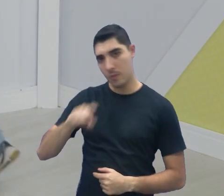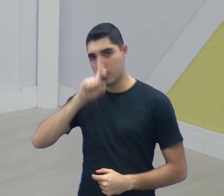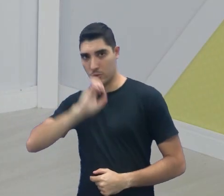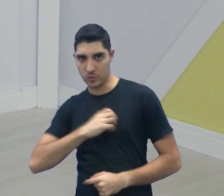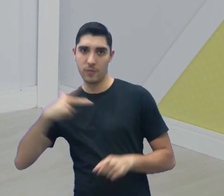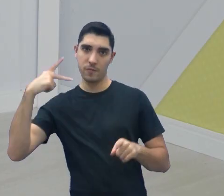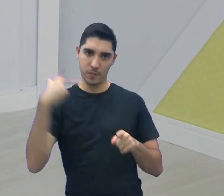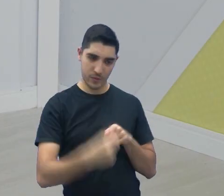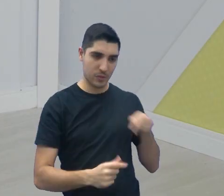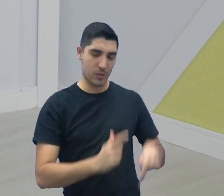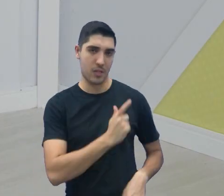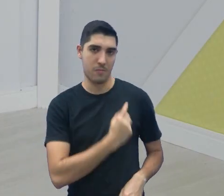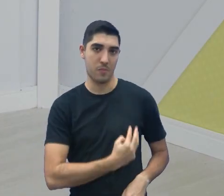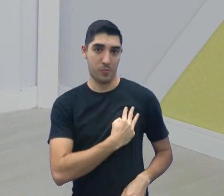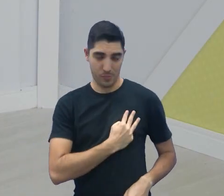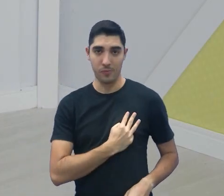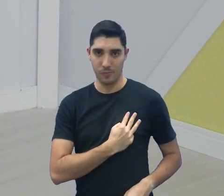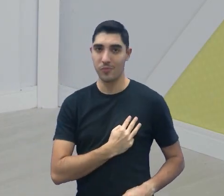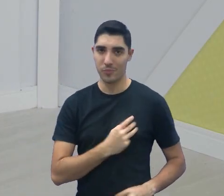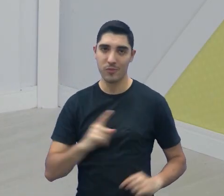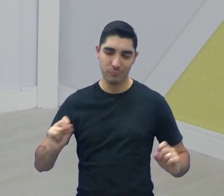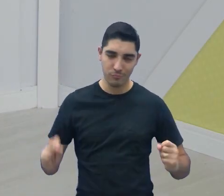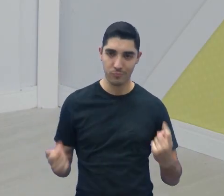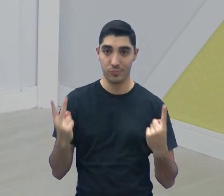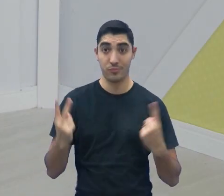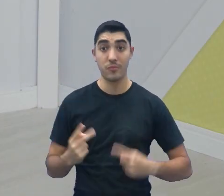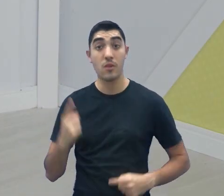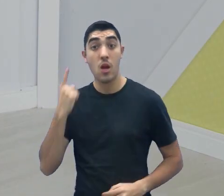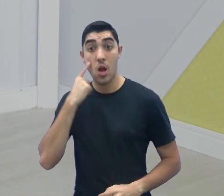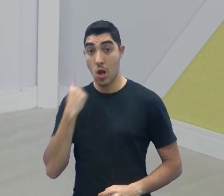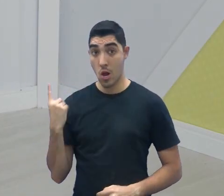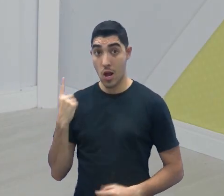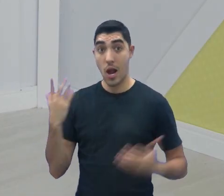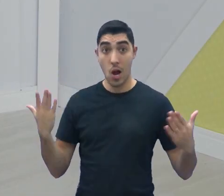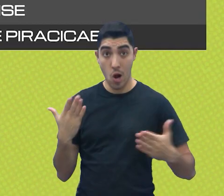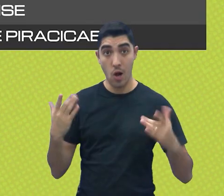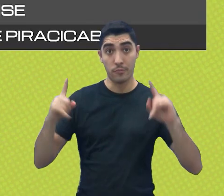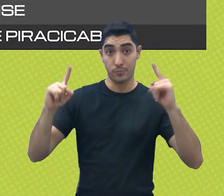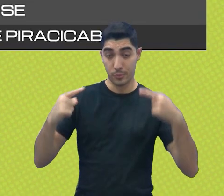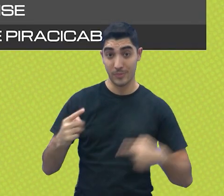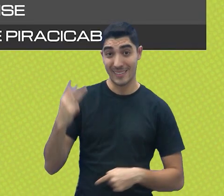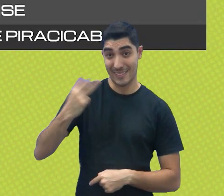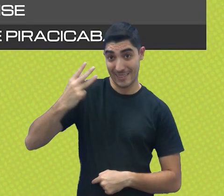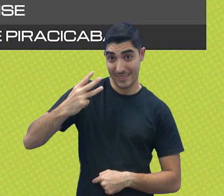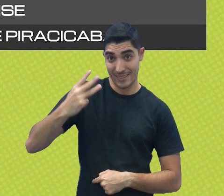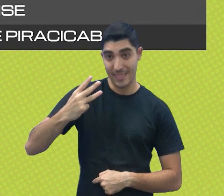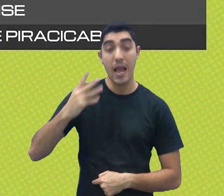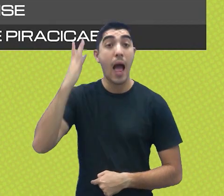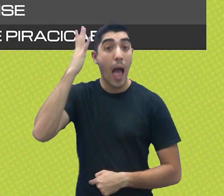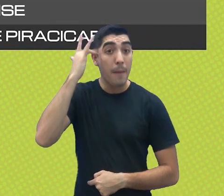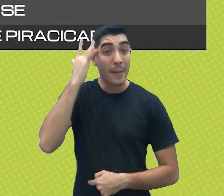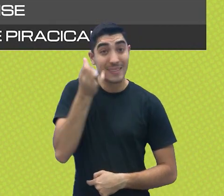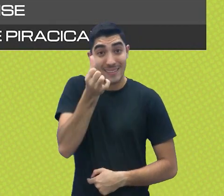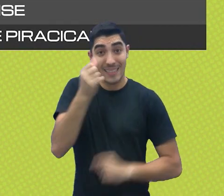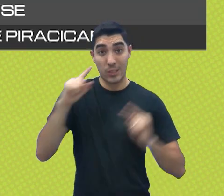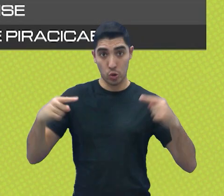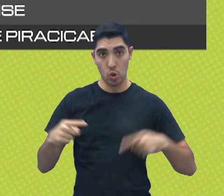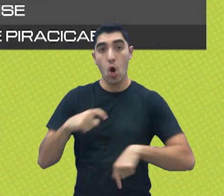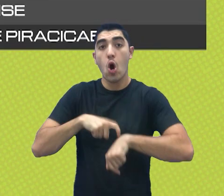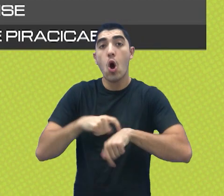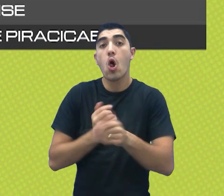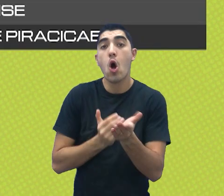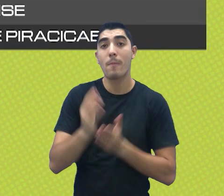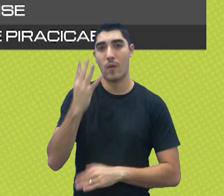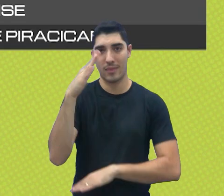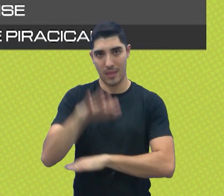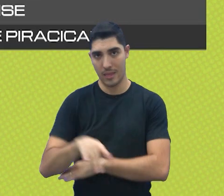Prudente 2-1. Jogos da terceira rodada, Matheus. São 6 jogos amanhã, começando às 4 da tarde com Inter de Limeira